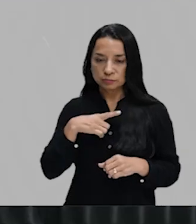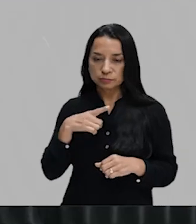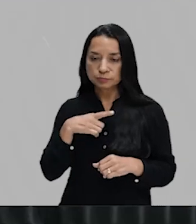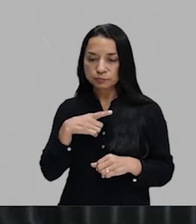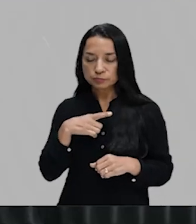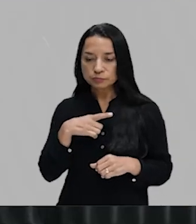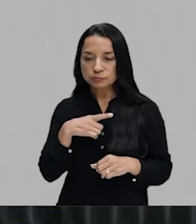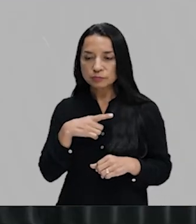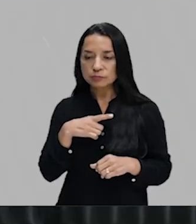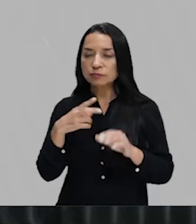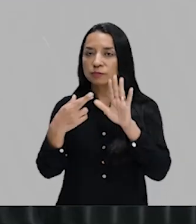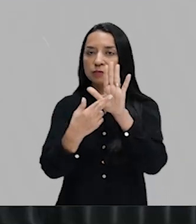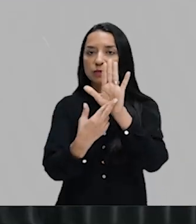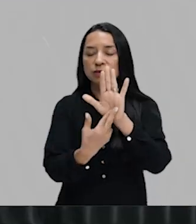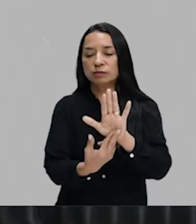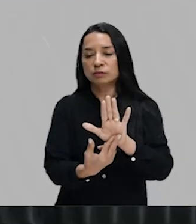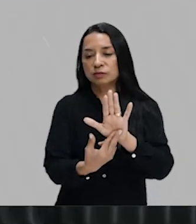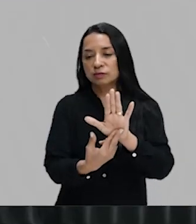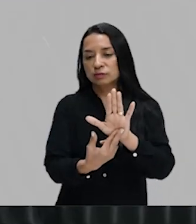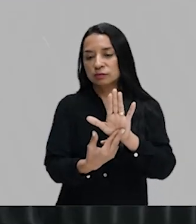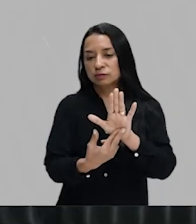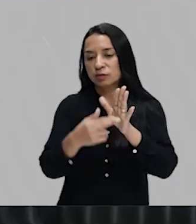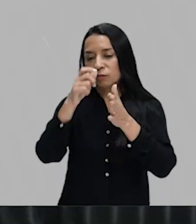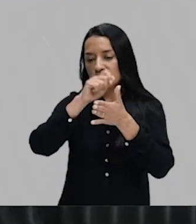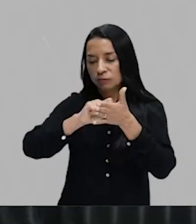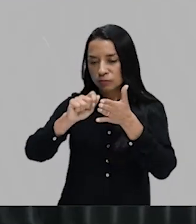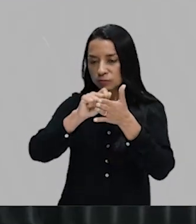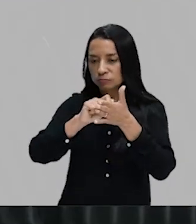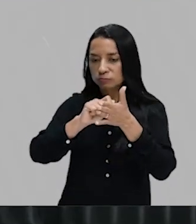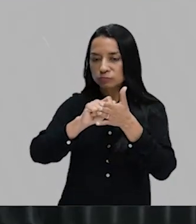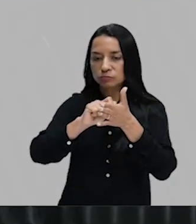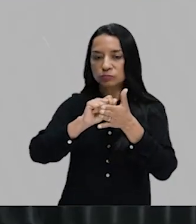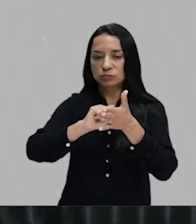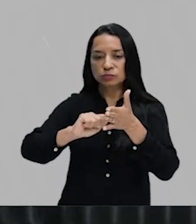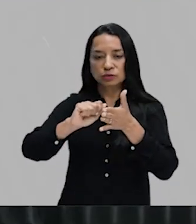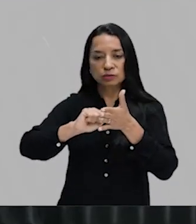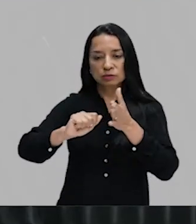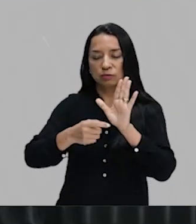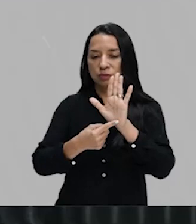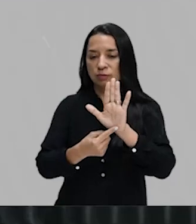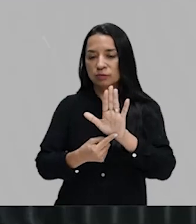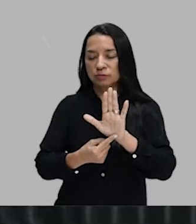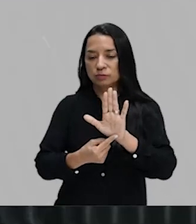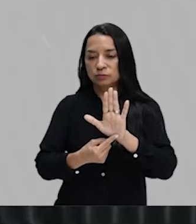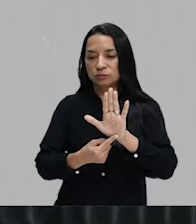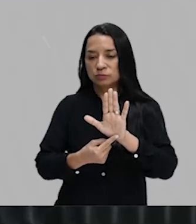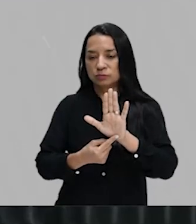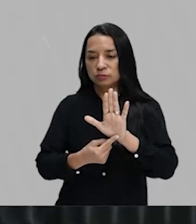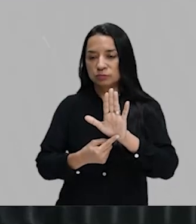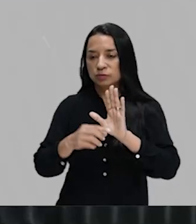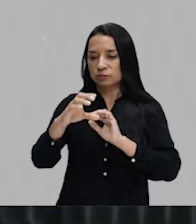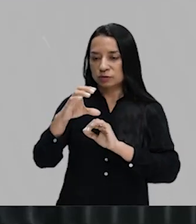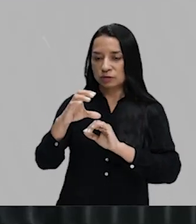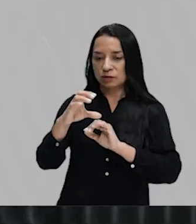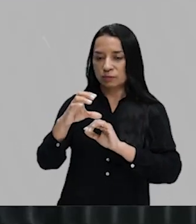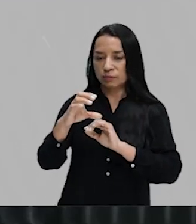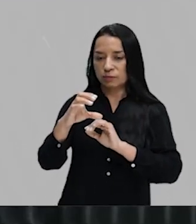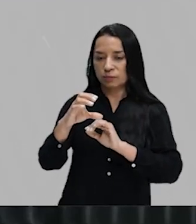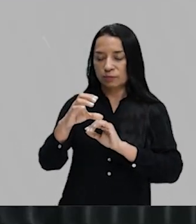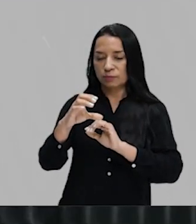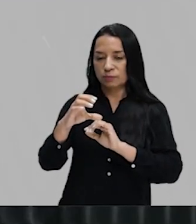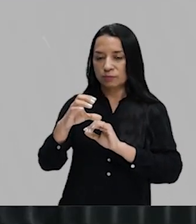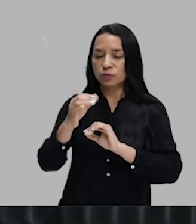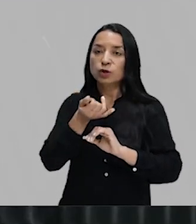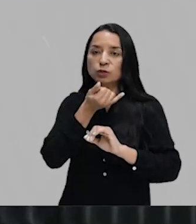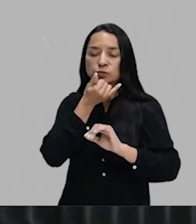uma representação, uma notação matemática para isso. Olha aqui, ó, como ela é. É um Czinho, né? Só que esse Czinho,